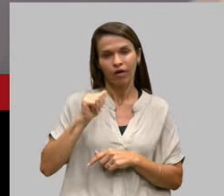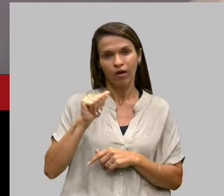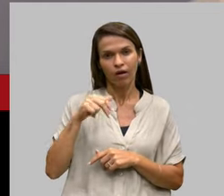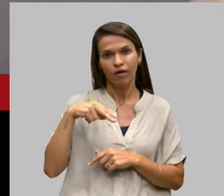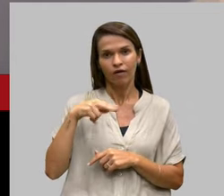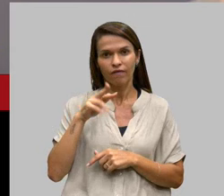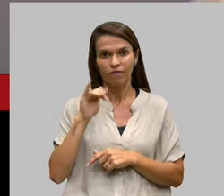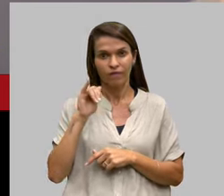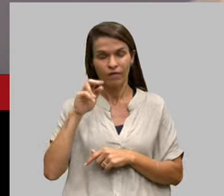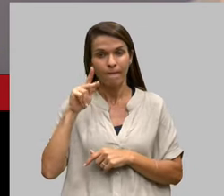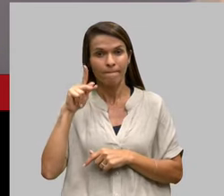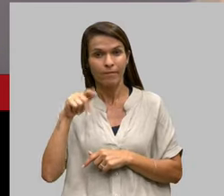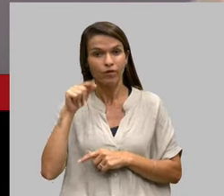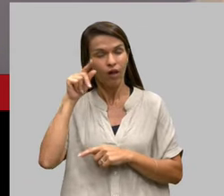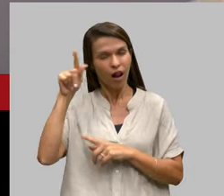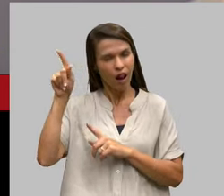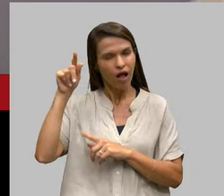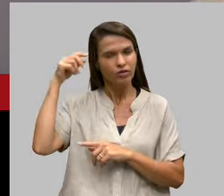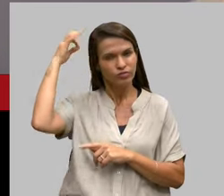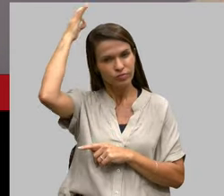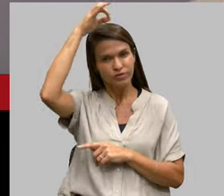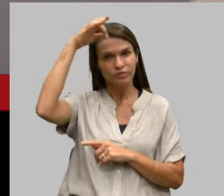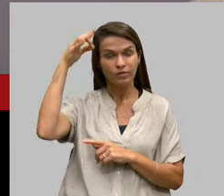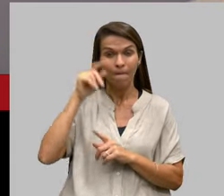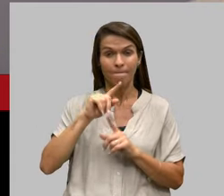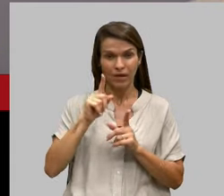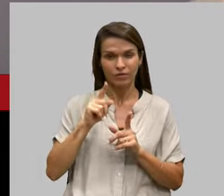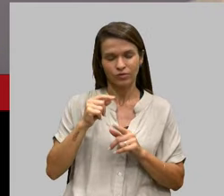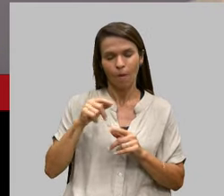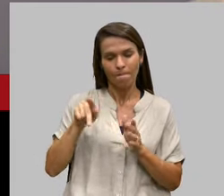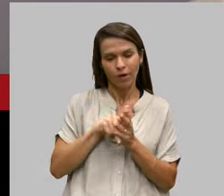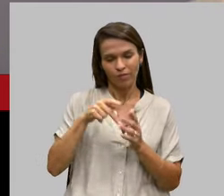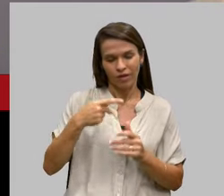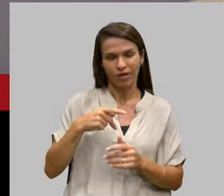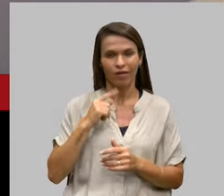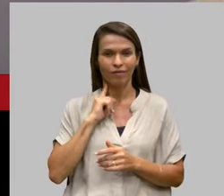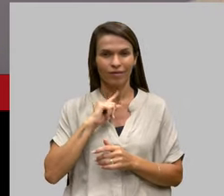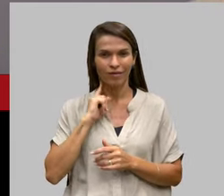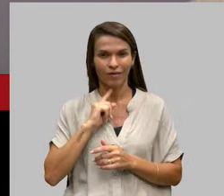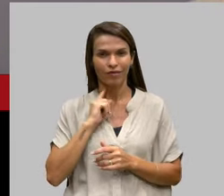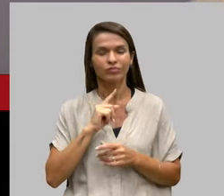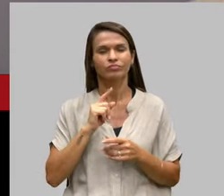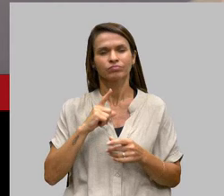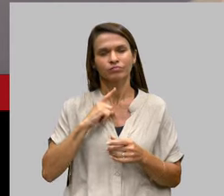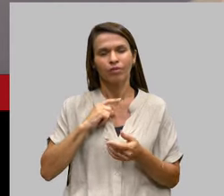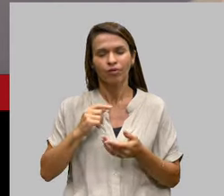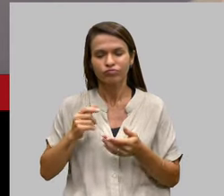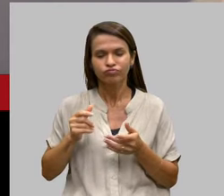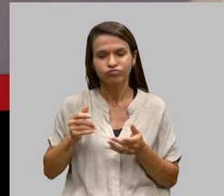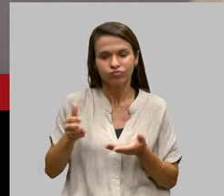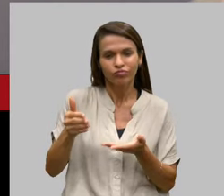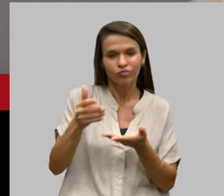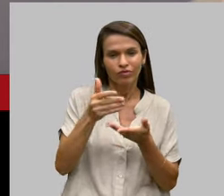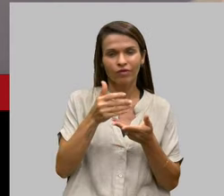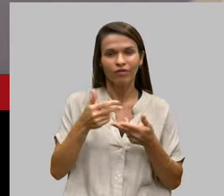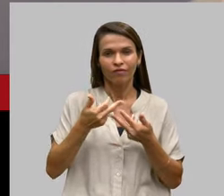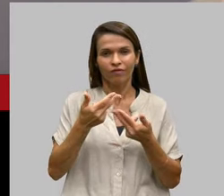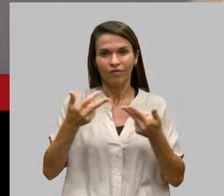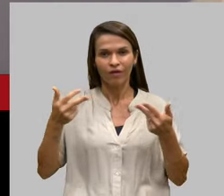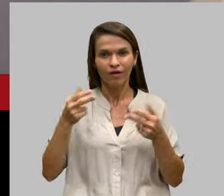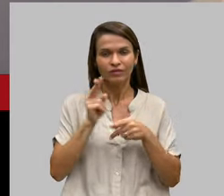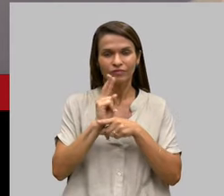lá do Espírito Santo mas sou mineiro né Eh estamos reunindo aqui também né os fiscais do Estado nós represent os fiscais do Estado os